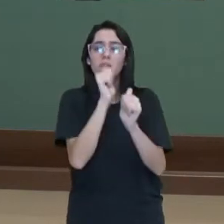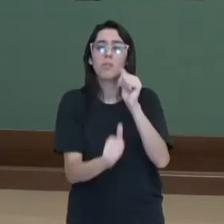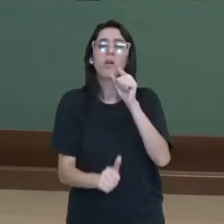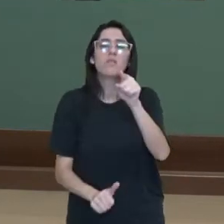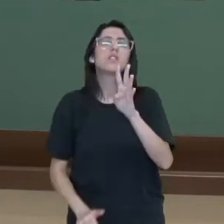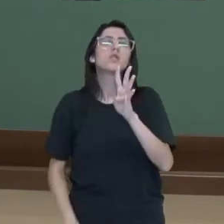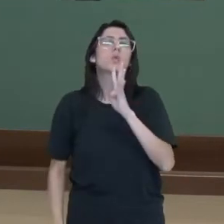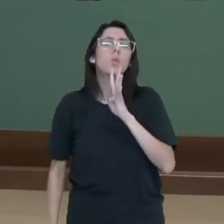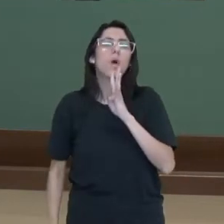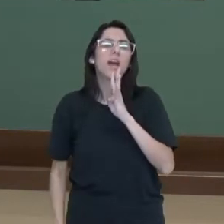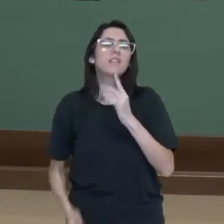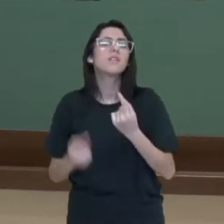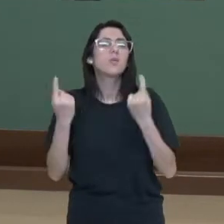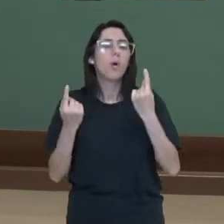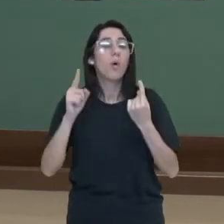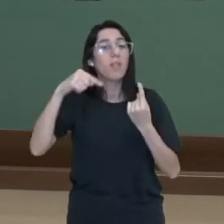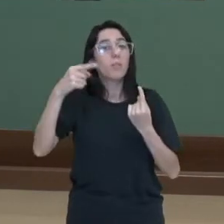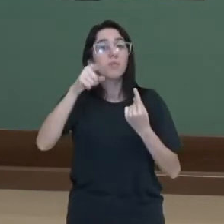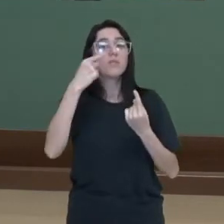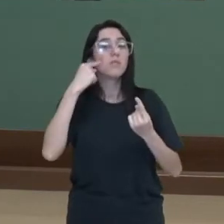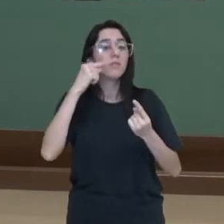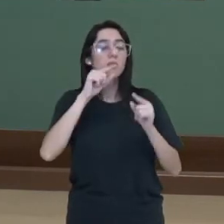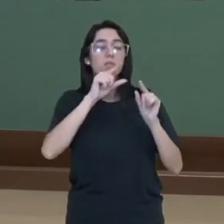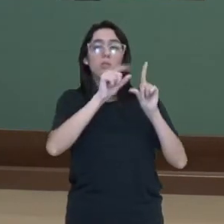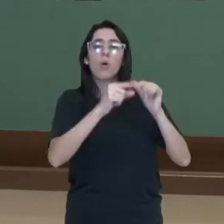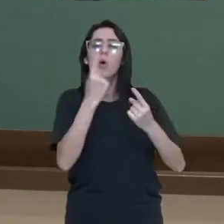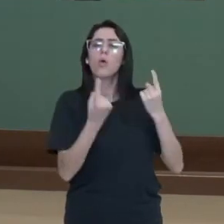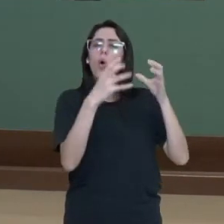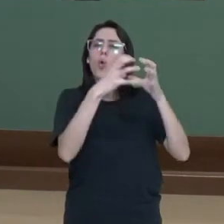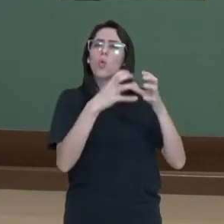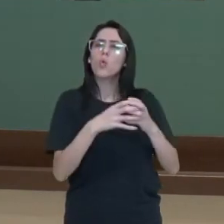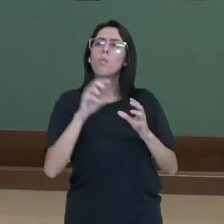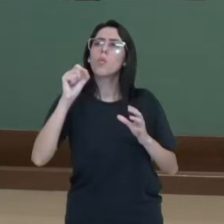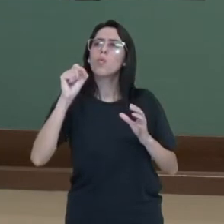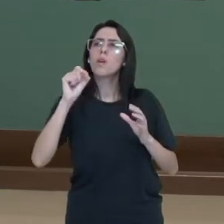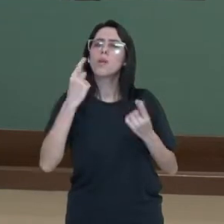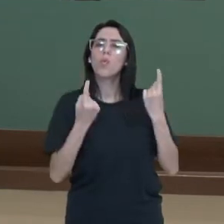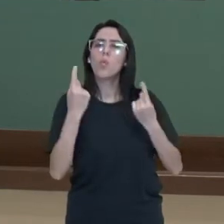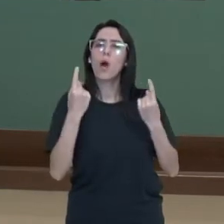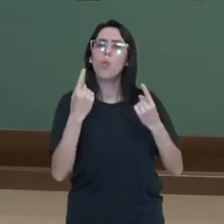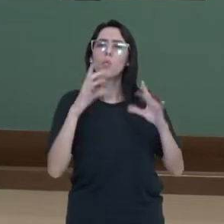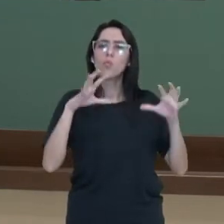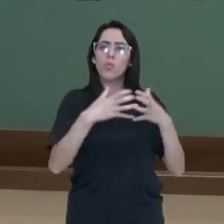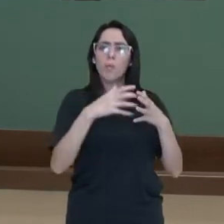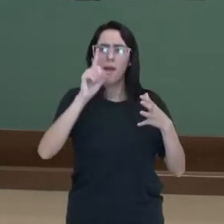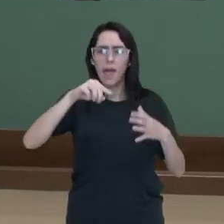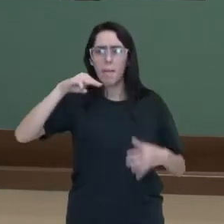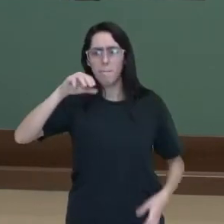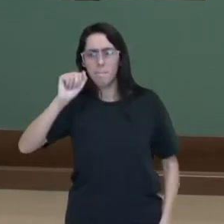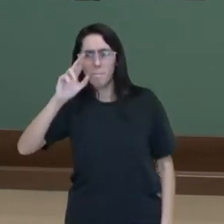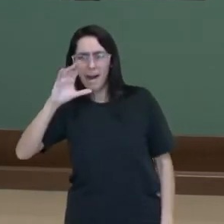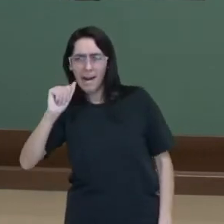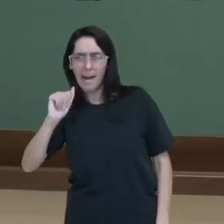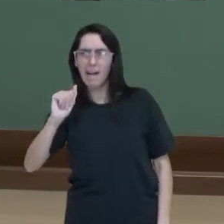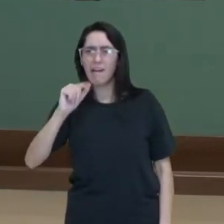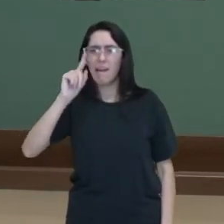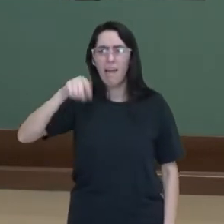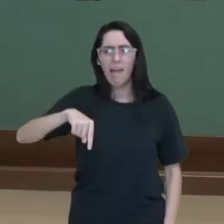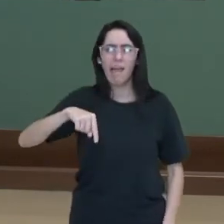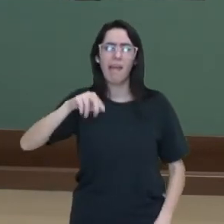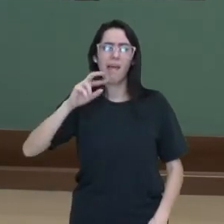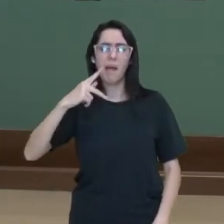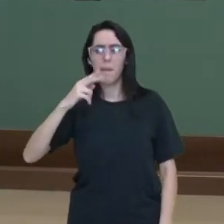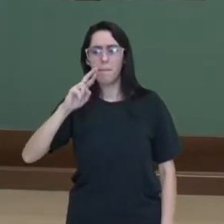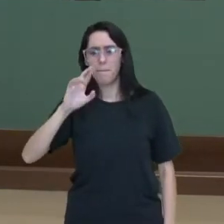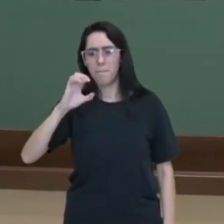você conhece e depois vai colocar qual a categoria desse esporte. Ele é um esporte de marca? É um esporte de precisão? É um